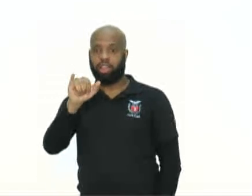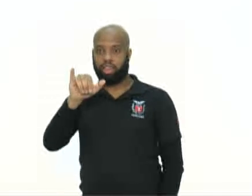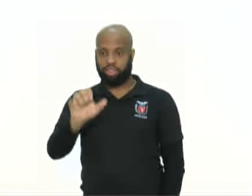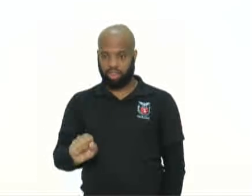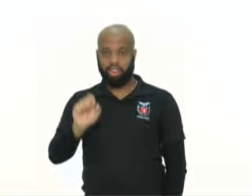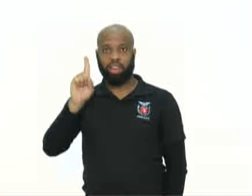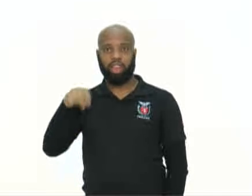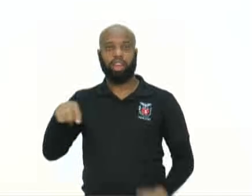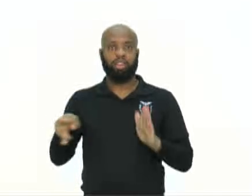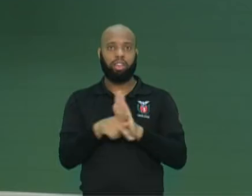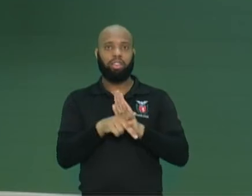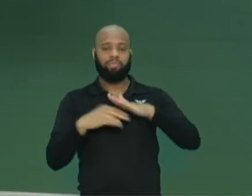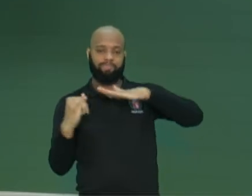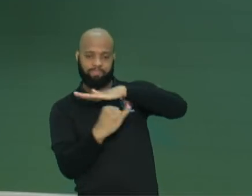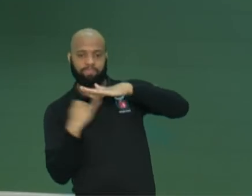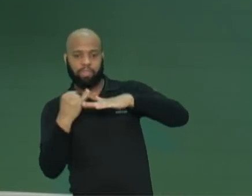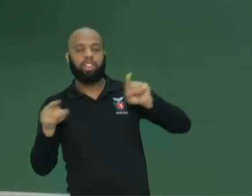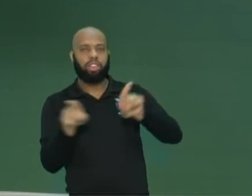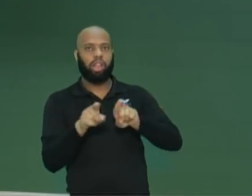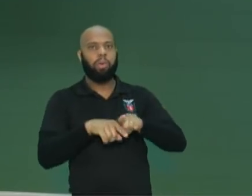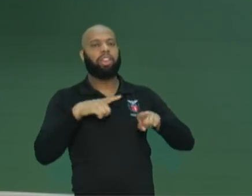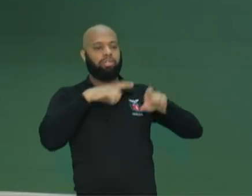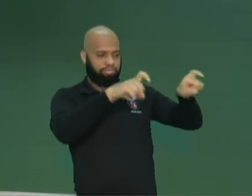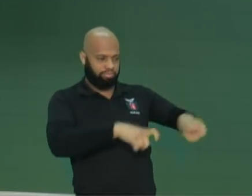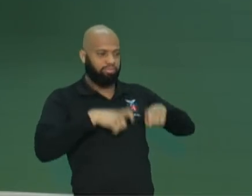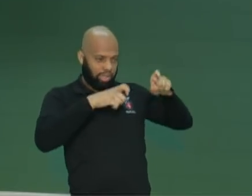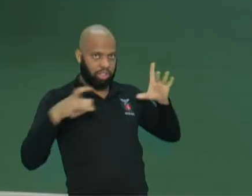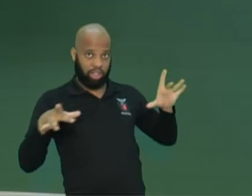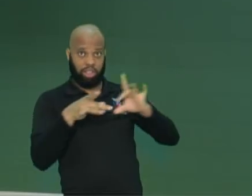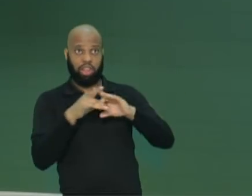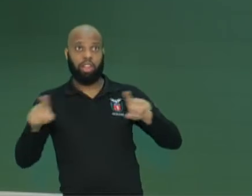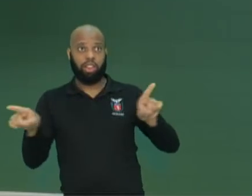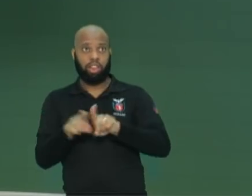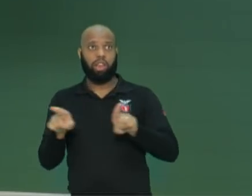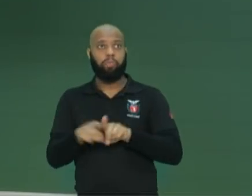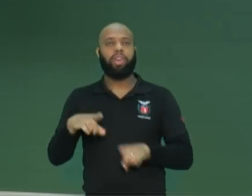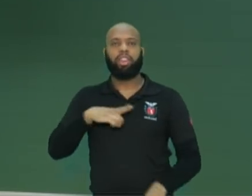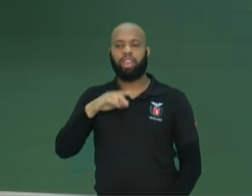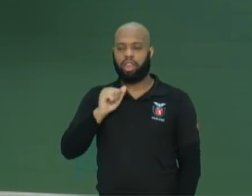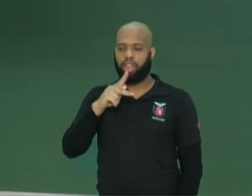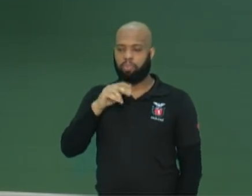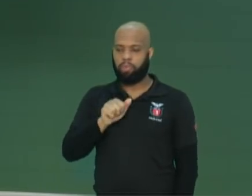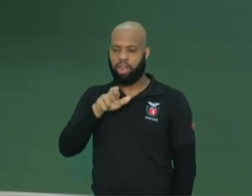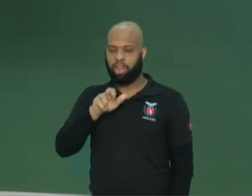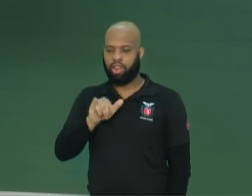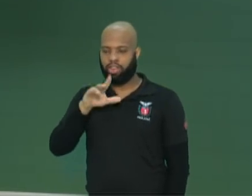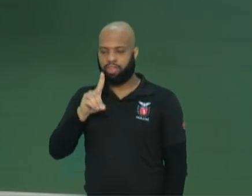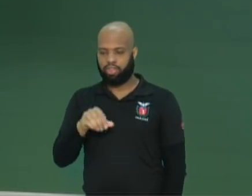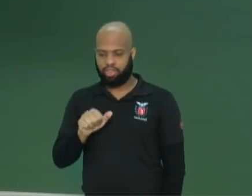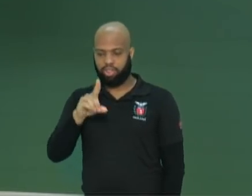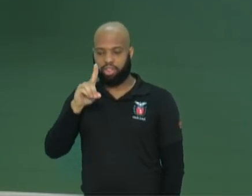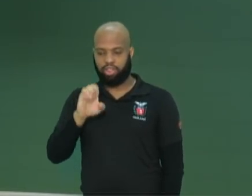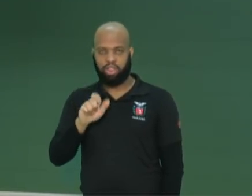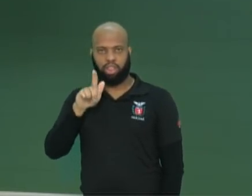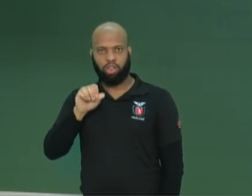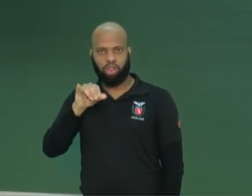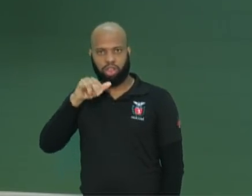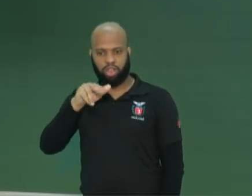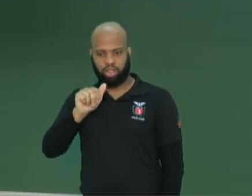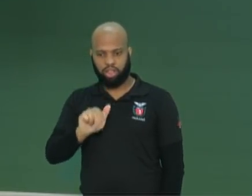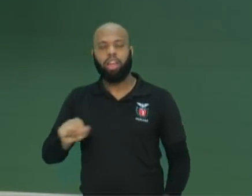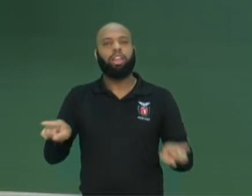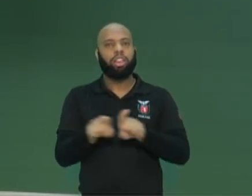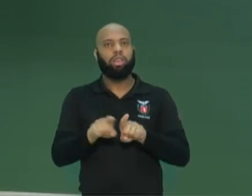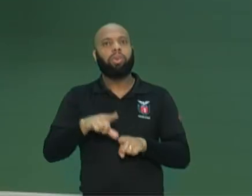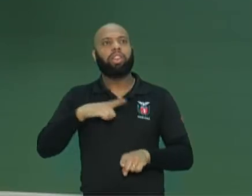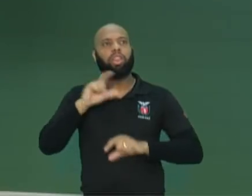distrito agroindustrial da região ali. Aparecida de Goiânia, que também vai ter agroindustrial de Aparecida